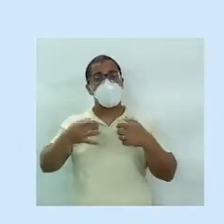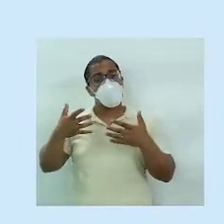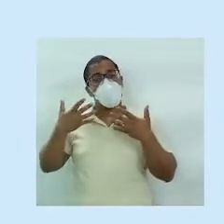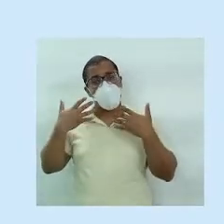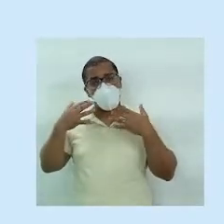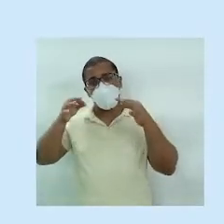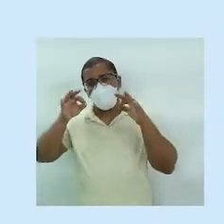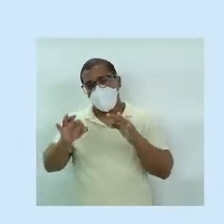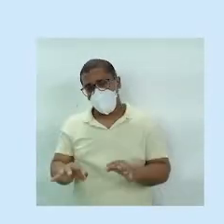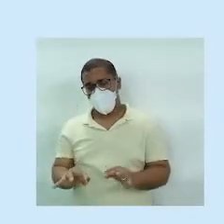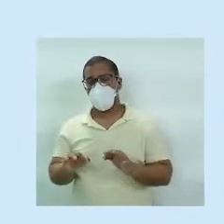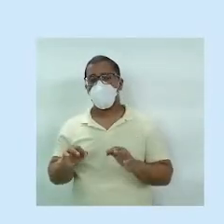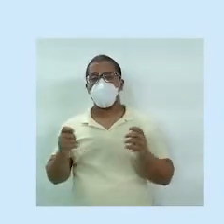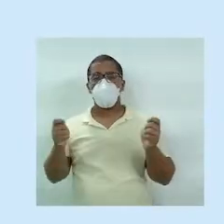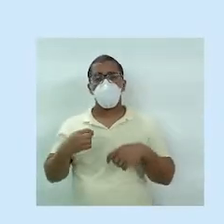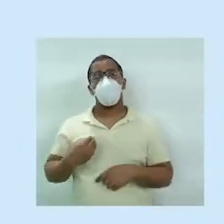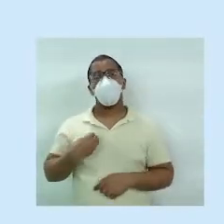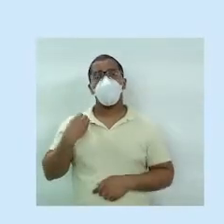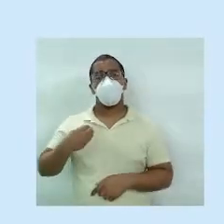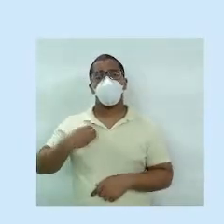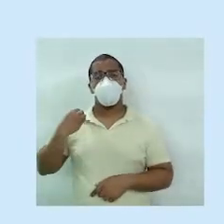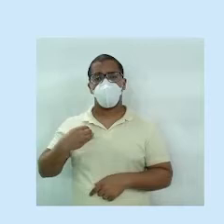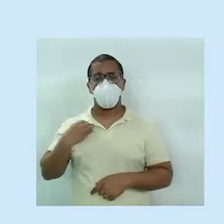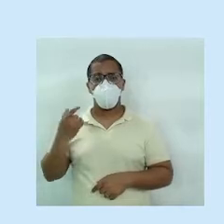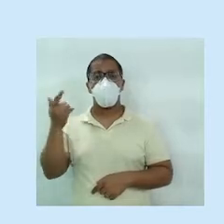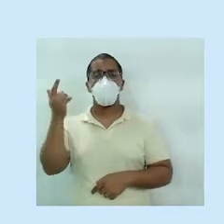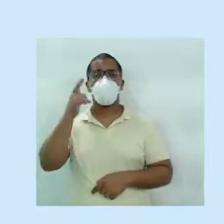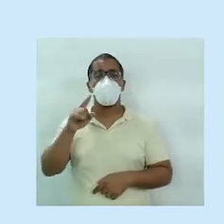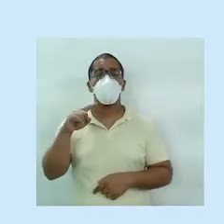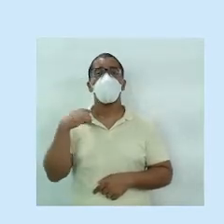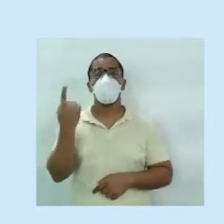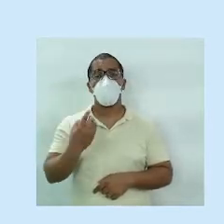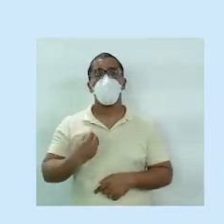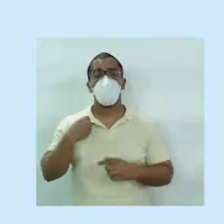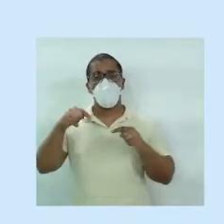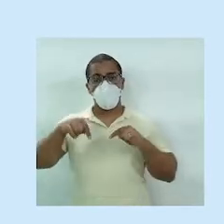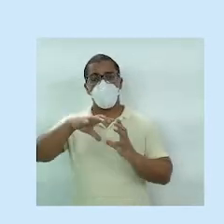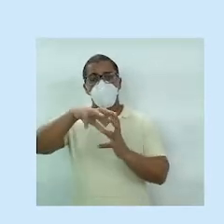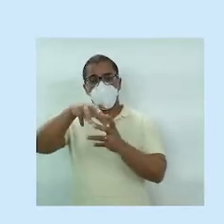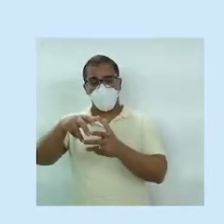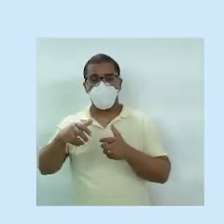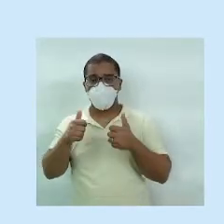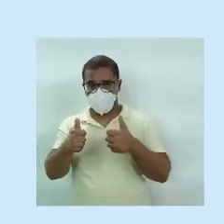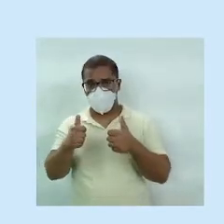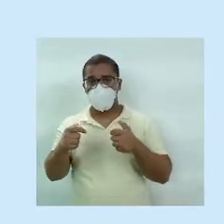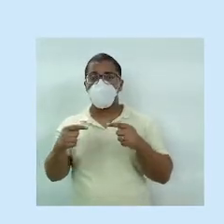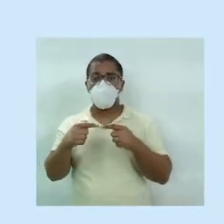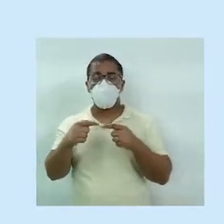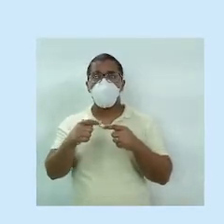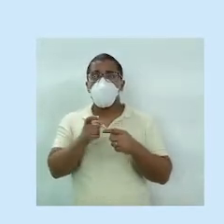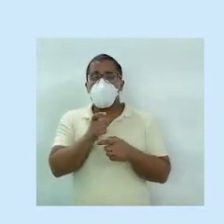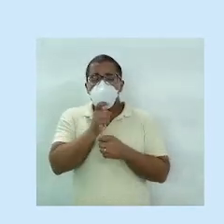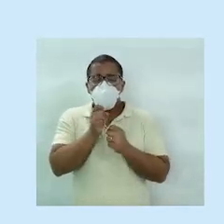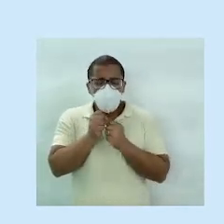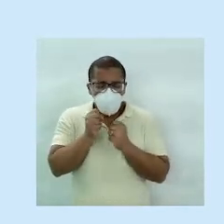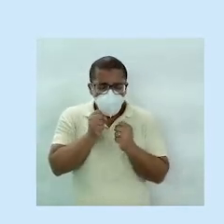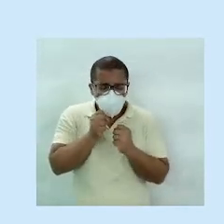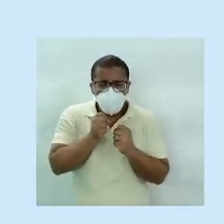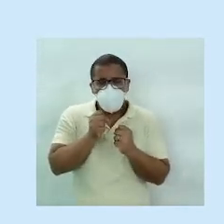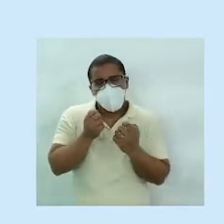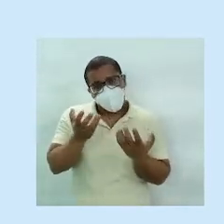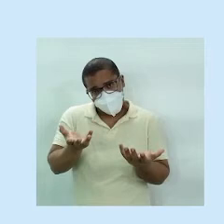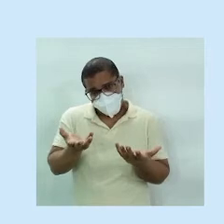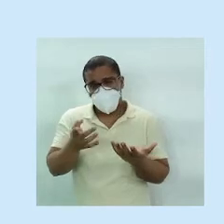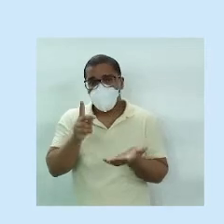necessário para haver a vida, para haver a continuidade da vida no nosso planeta, tá certo? Seria muito frio e